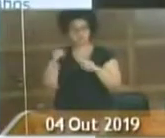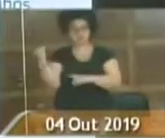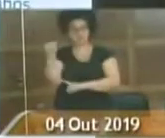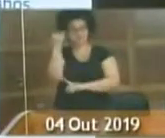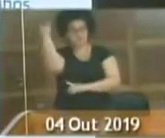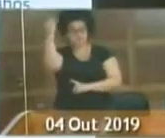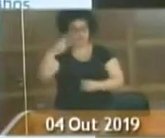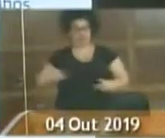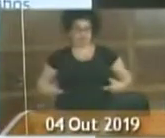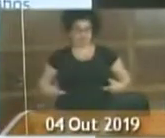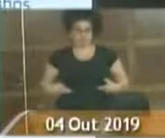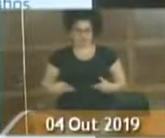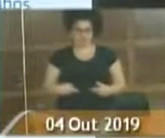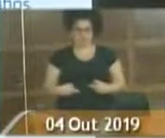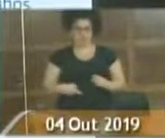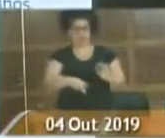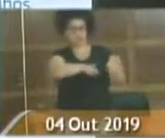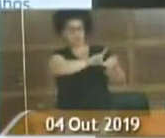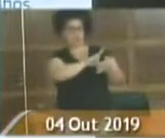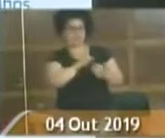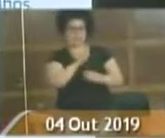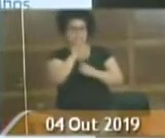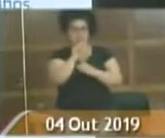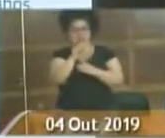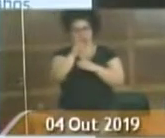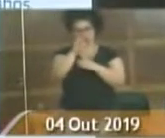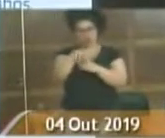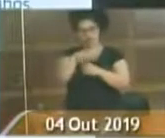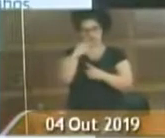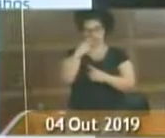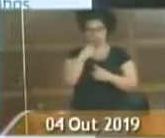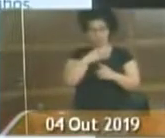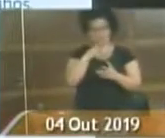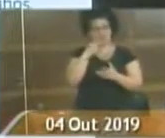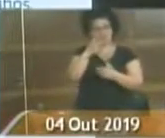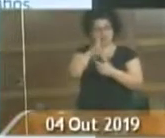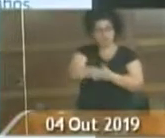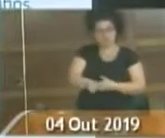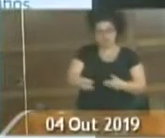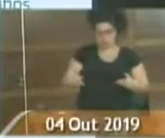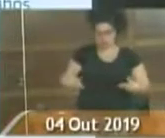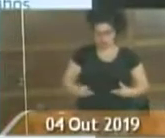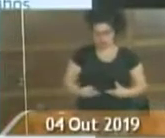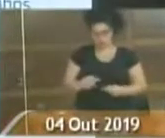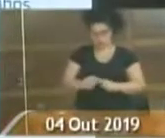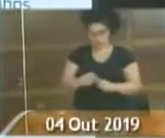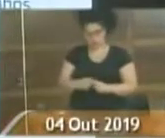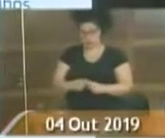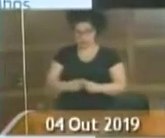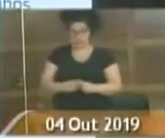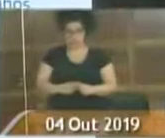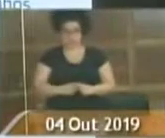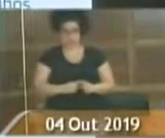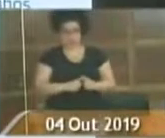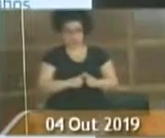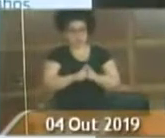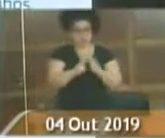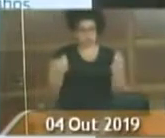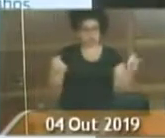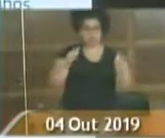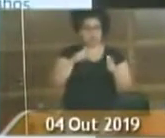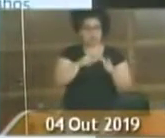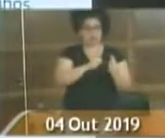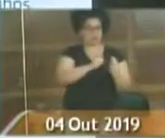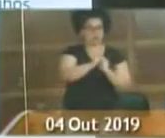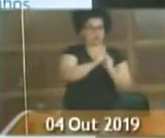importante. A tia Karen falou aqui da castração, e eu vou falar de novo por quê. A castração, para muita gente, é controle